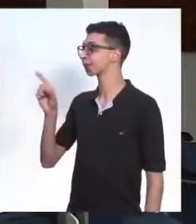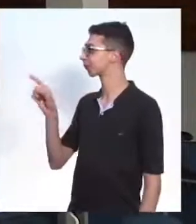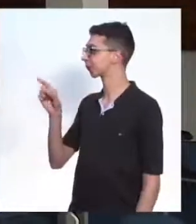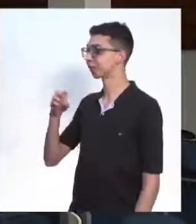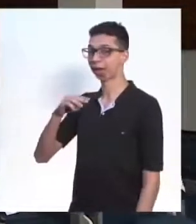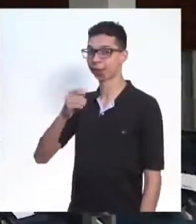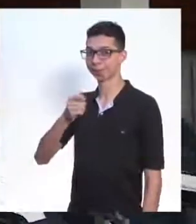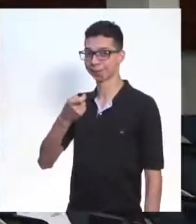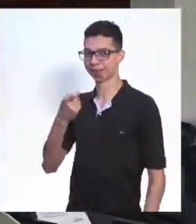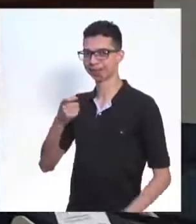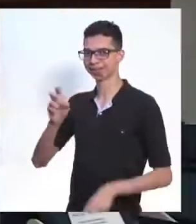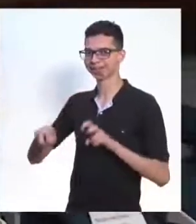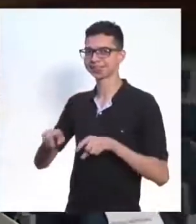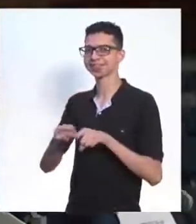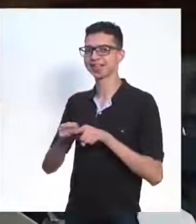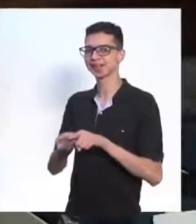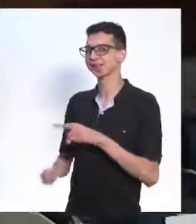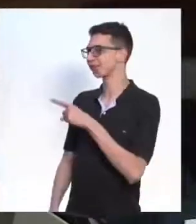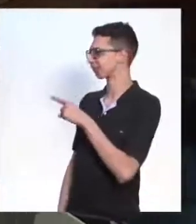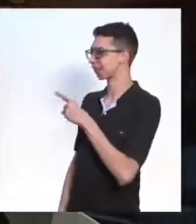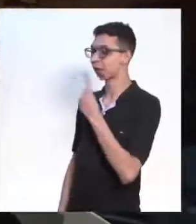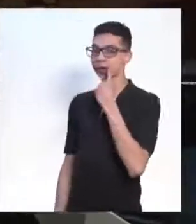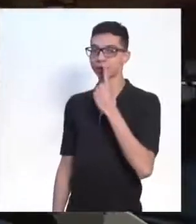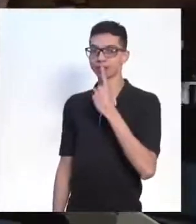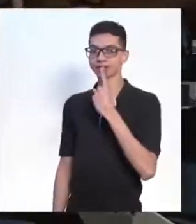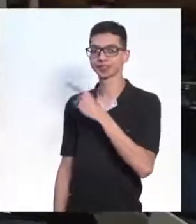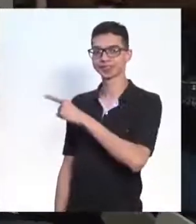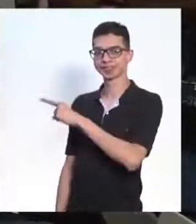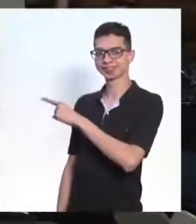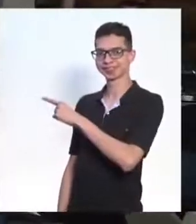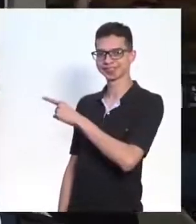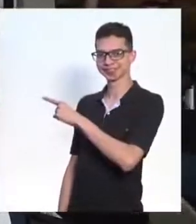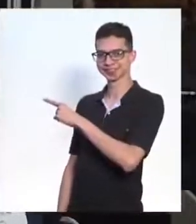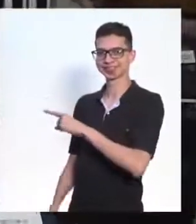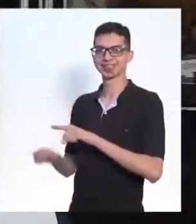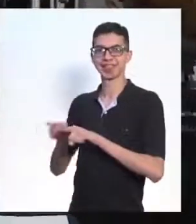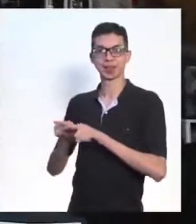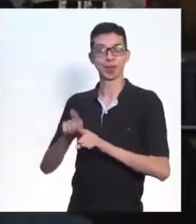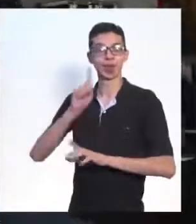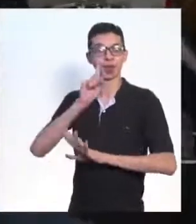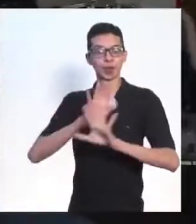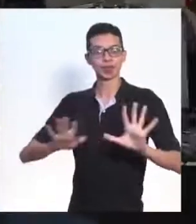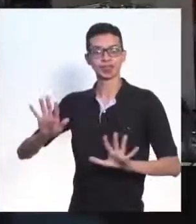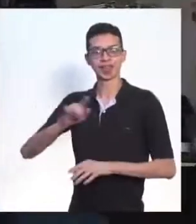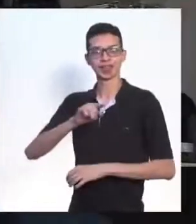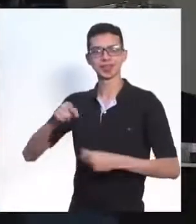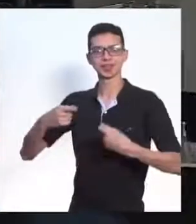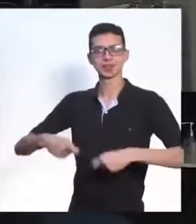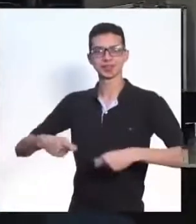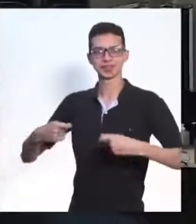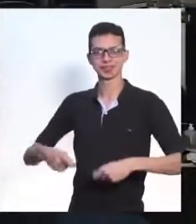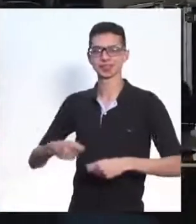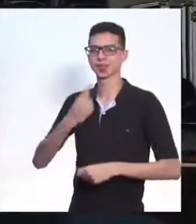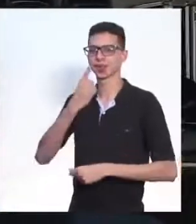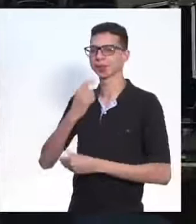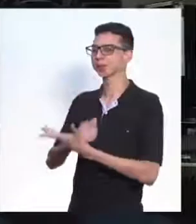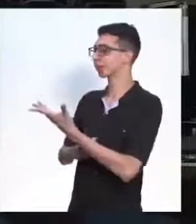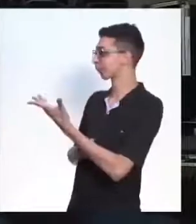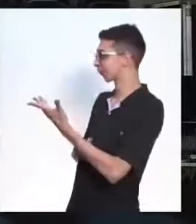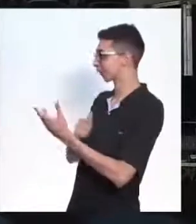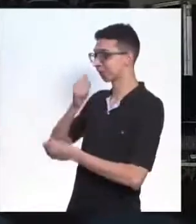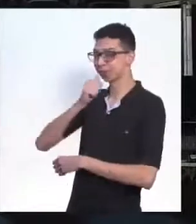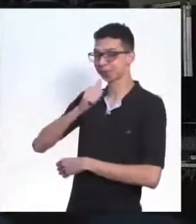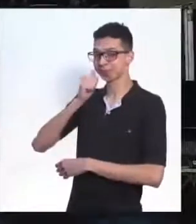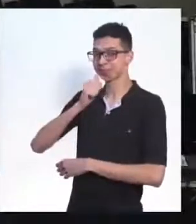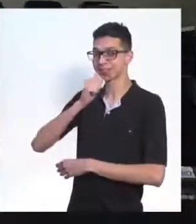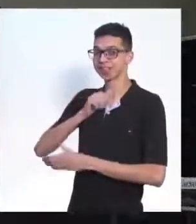lado também, né? Os meninos lá, ó. Ali, gente, tem que tomar cuidado. A produtora lá no canto também que tá fazendo de conta